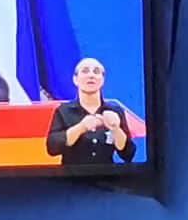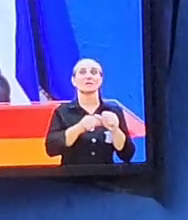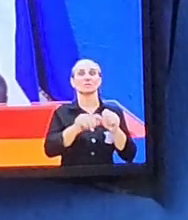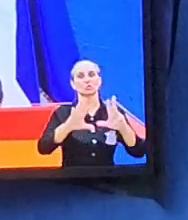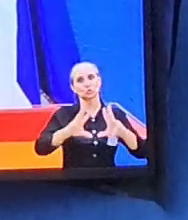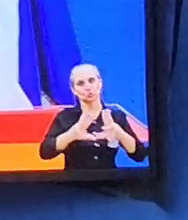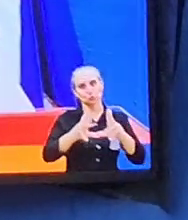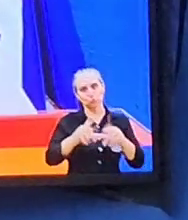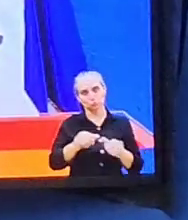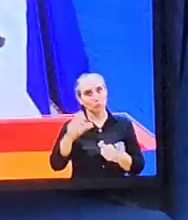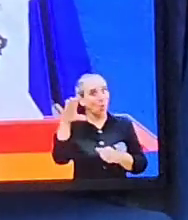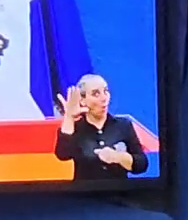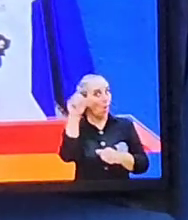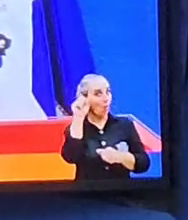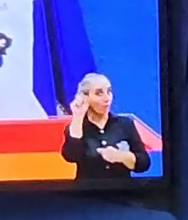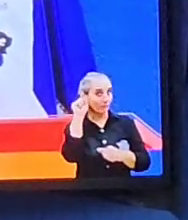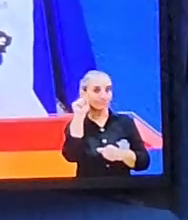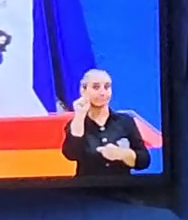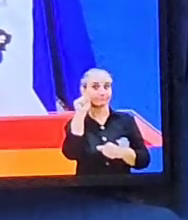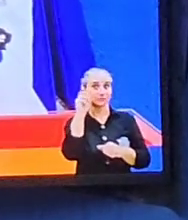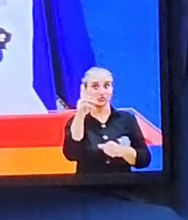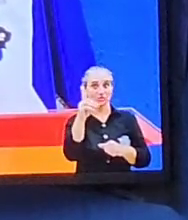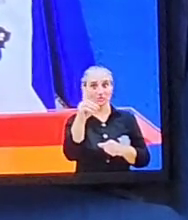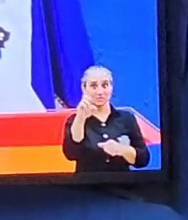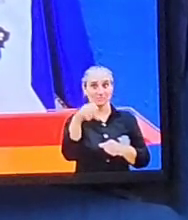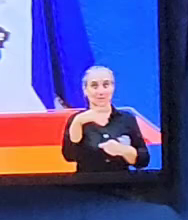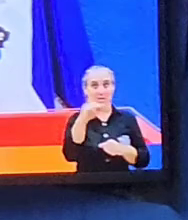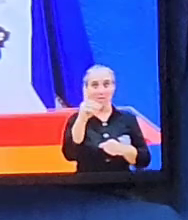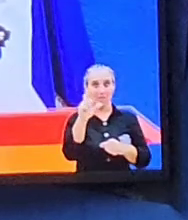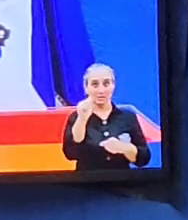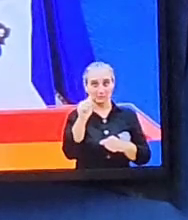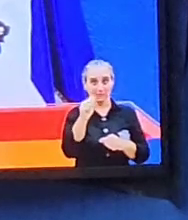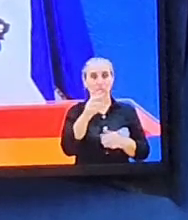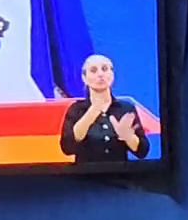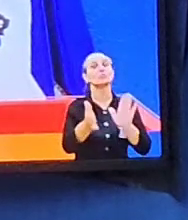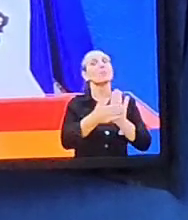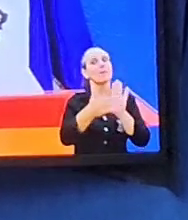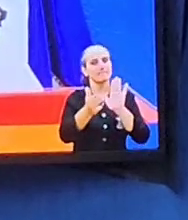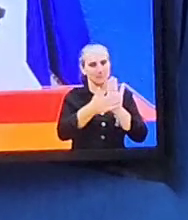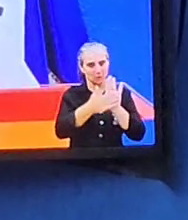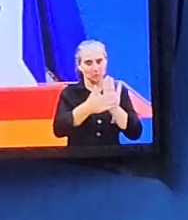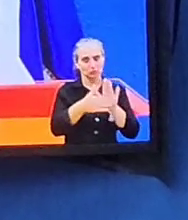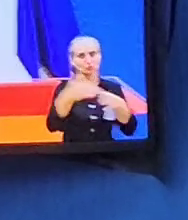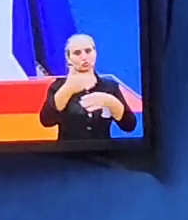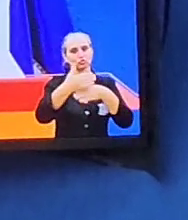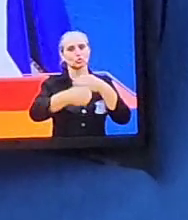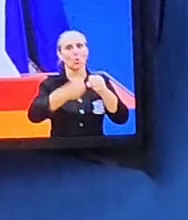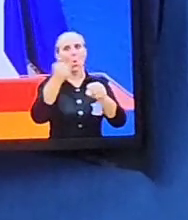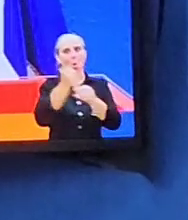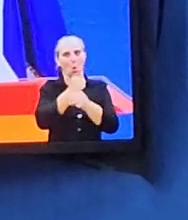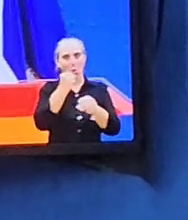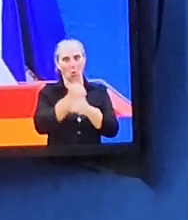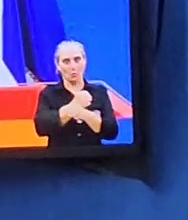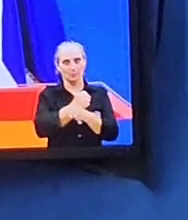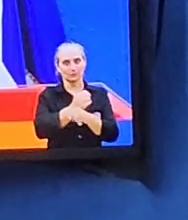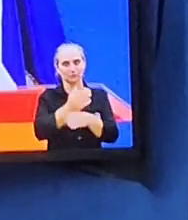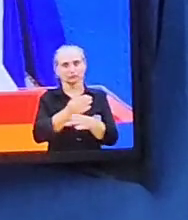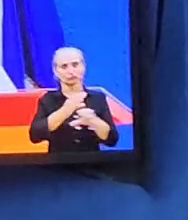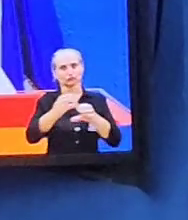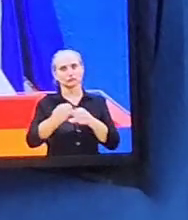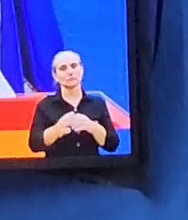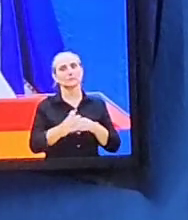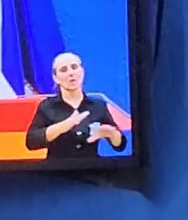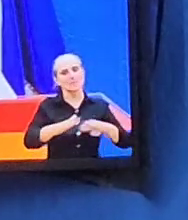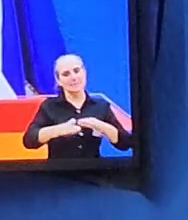gente ouvir de demanda em um propósito de obras, em um propósito de acesso melhor à saúde,